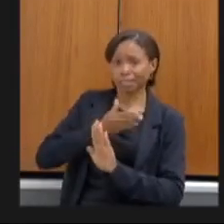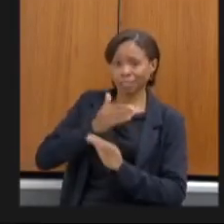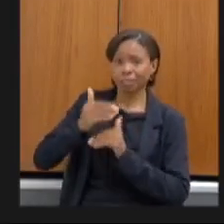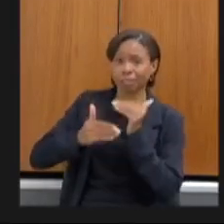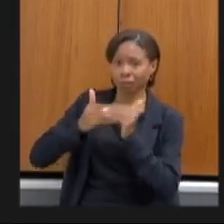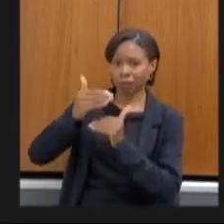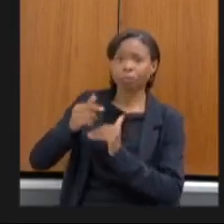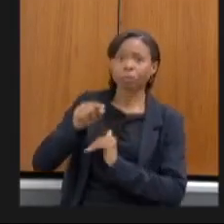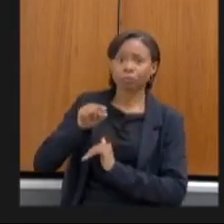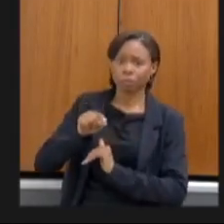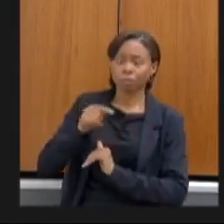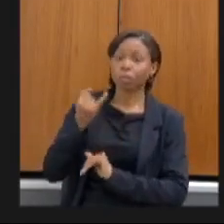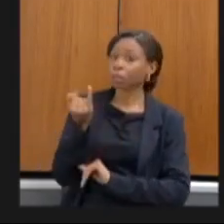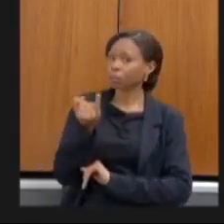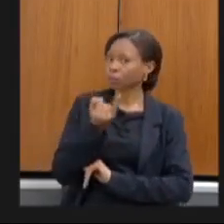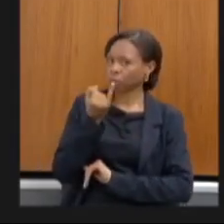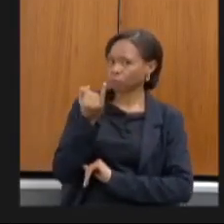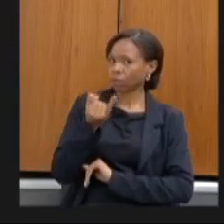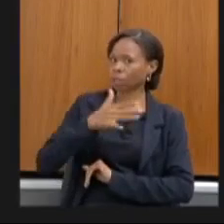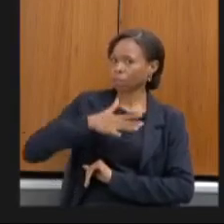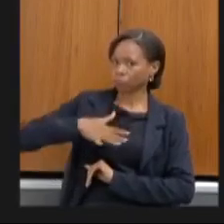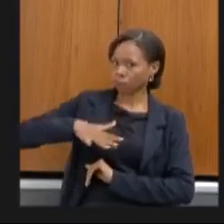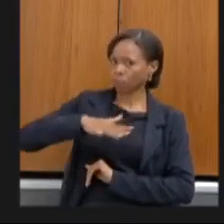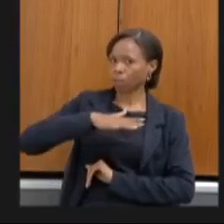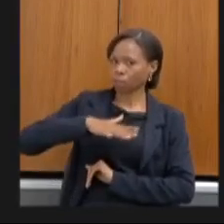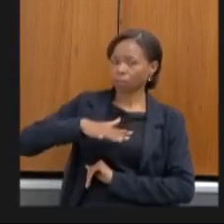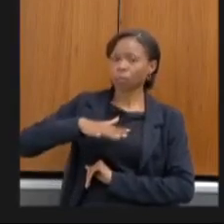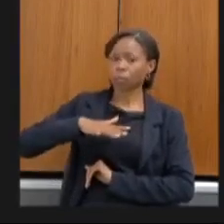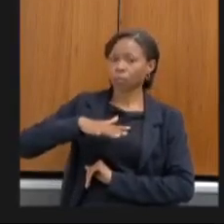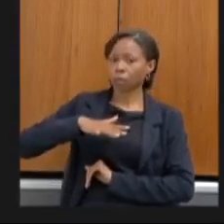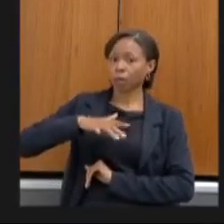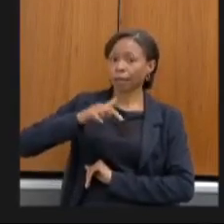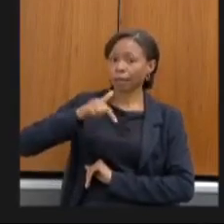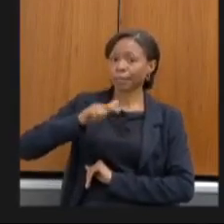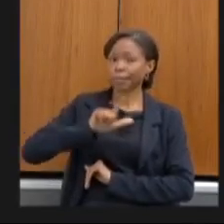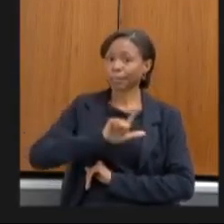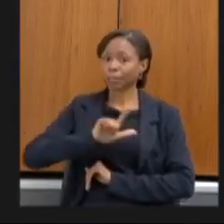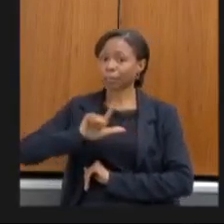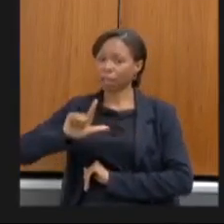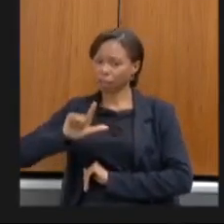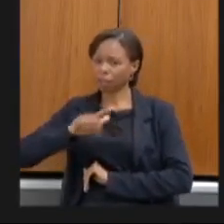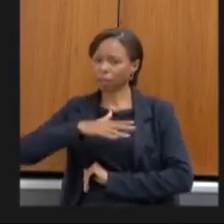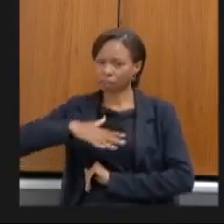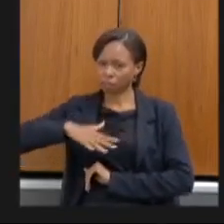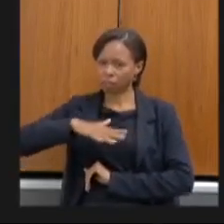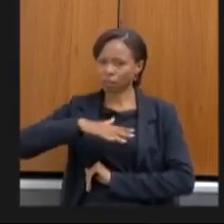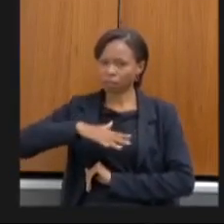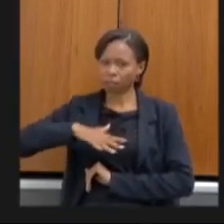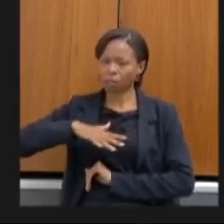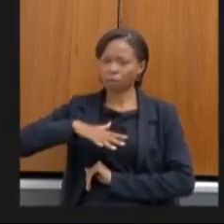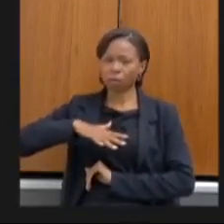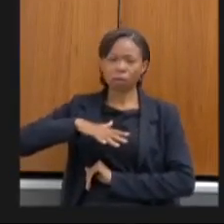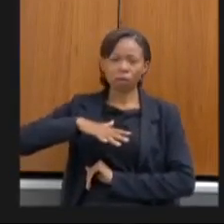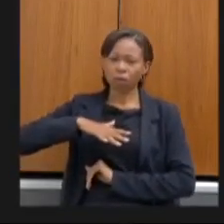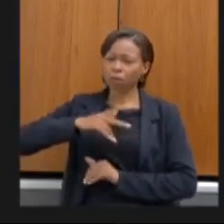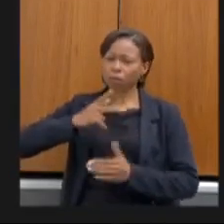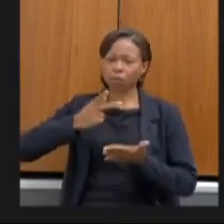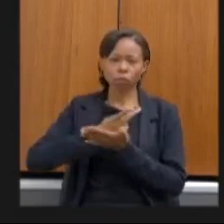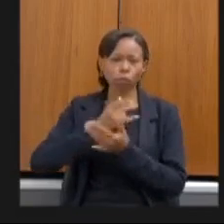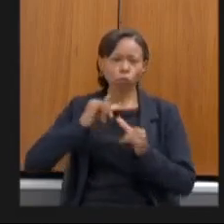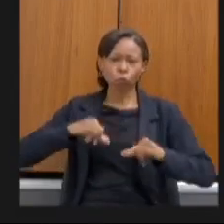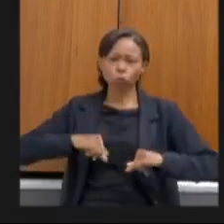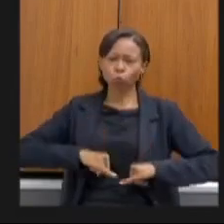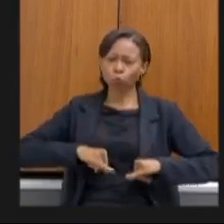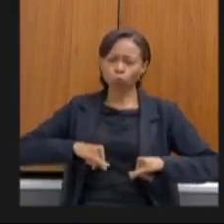importância de esteja para nossa região a nossa região Leste é uma região muito é espírita tem sofrido